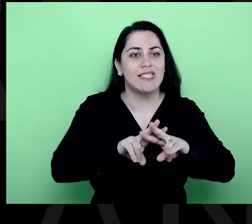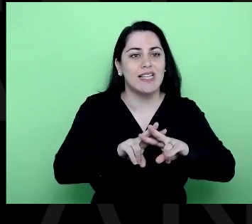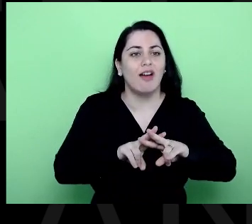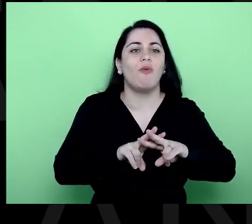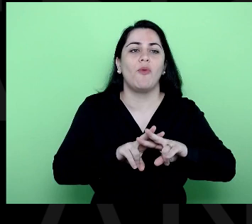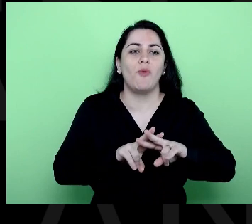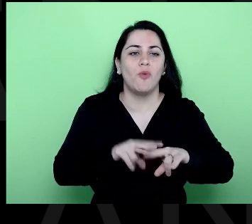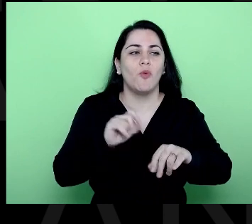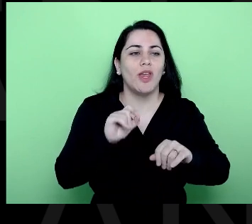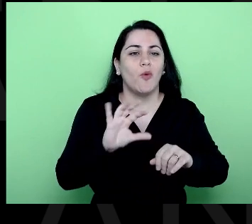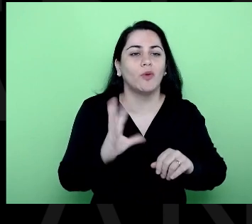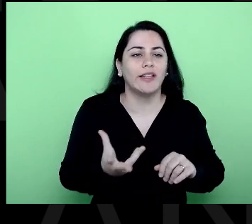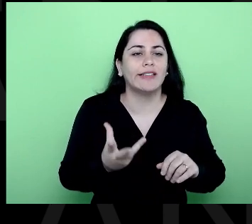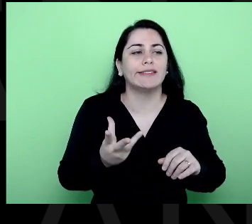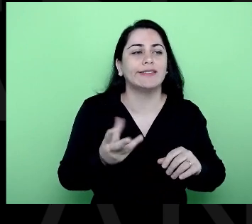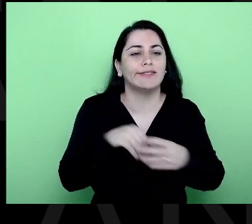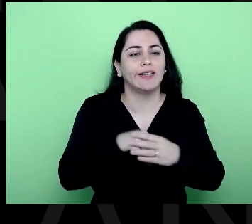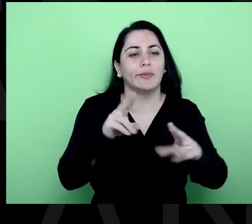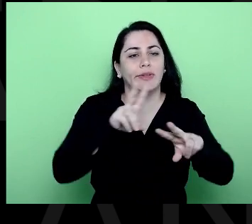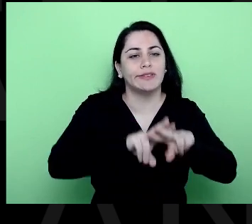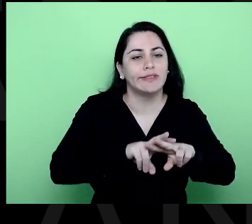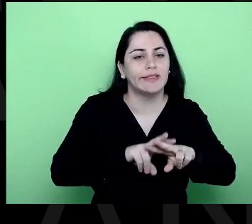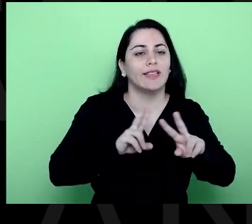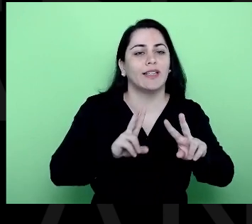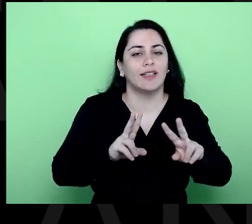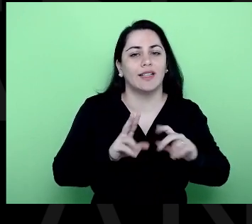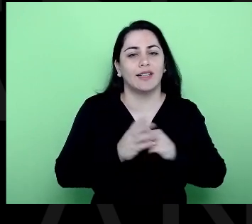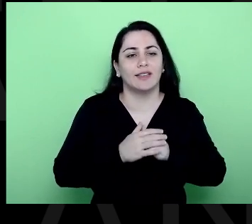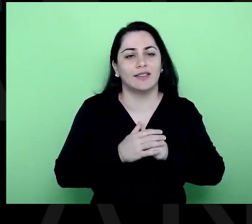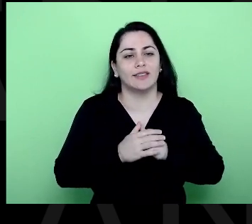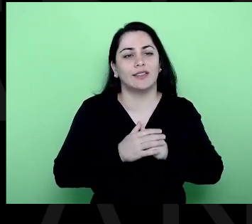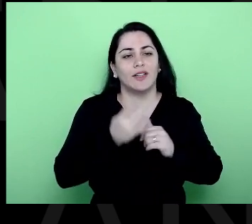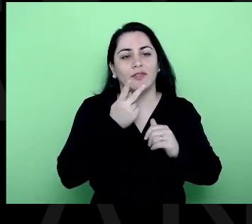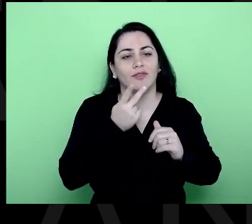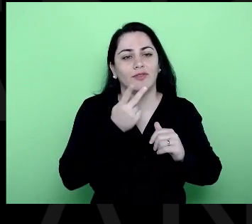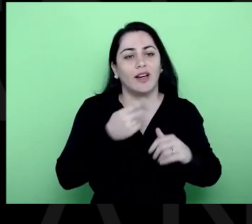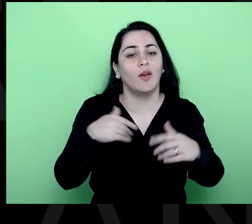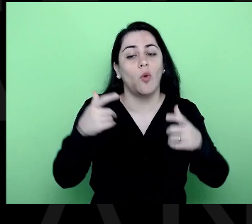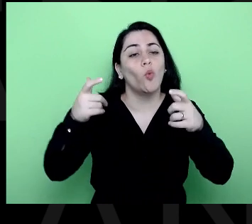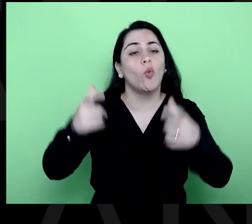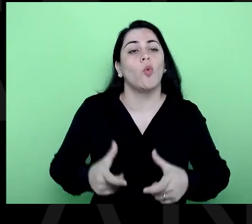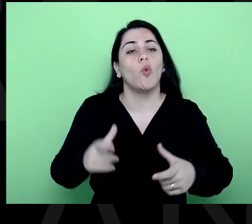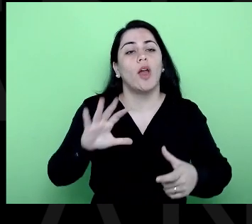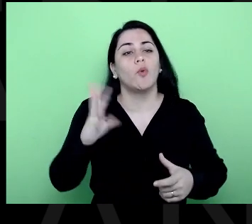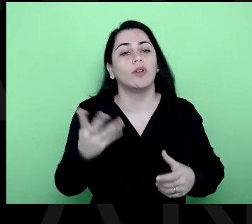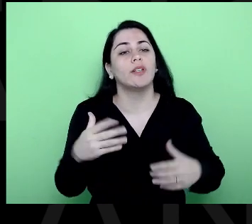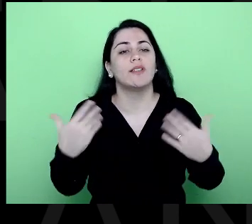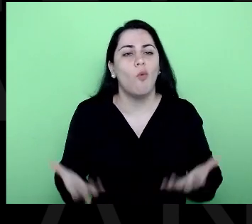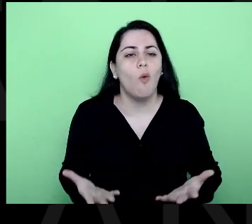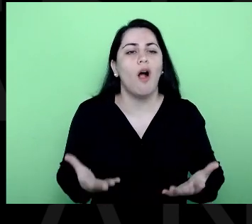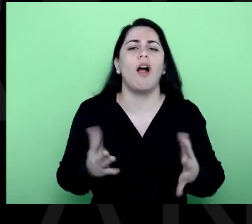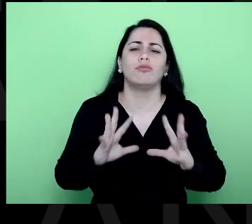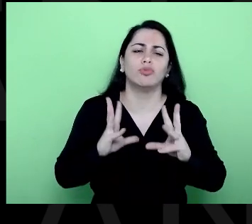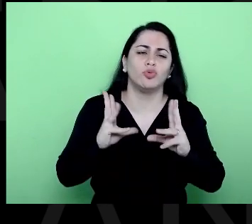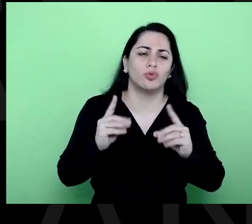que fizeram na prisão e eu levantei o quartel, o que foi, como foi, onde foi,